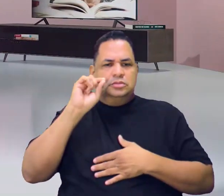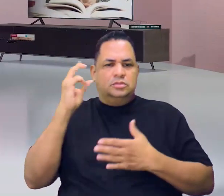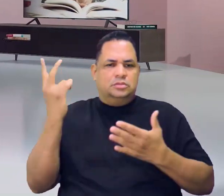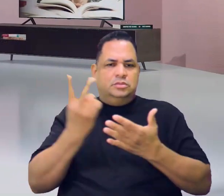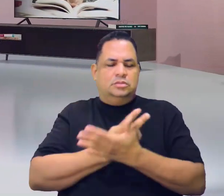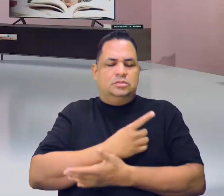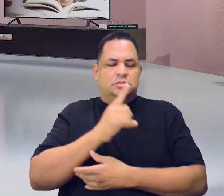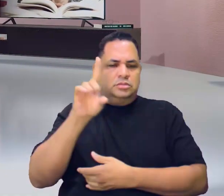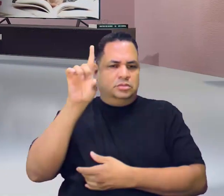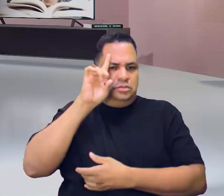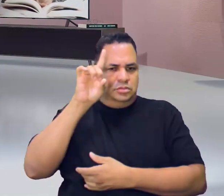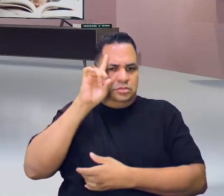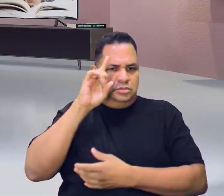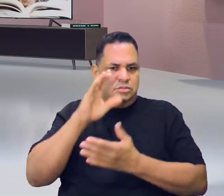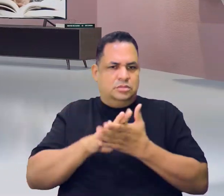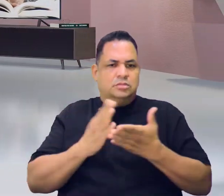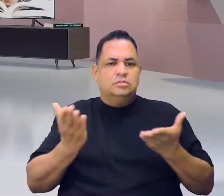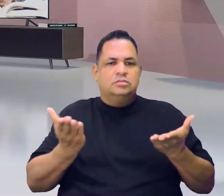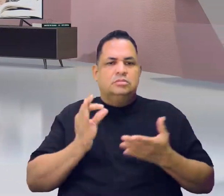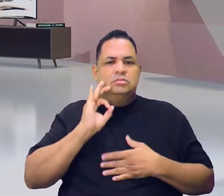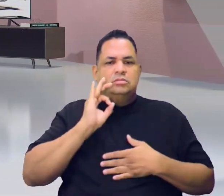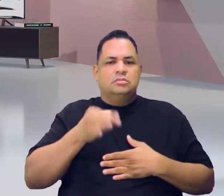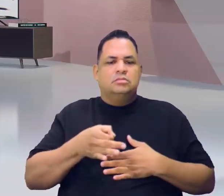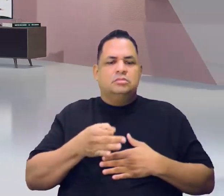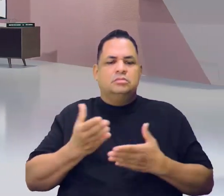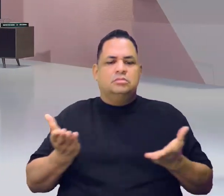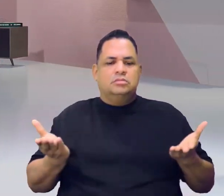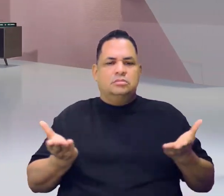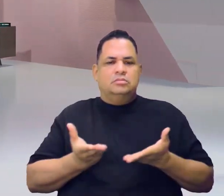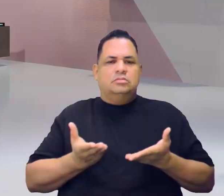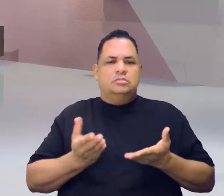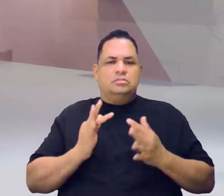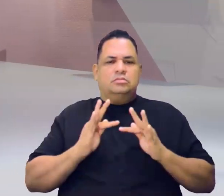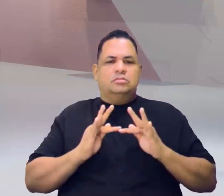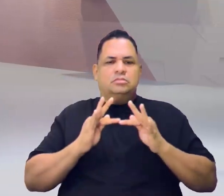no seu dia a dia, tá certo? Então,